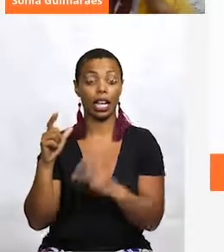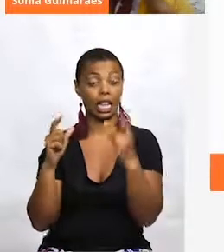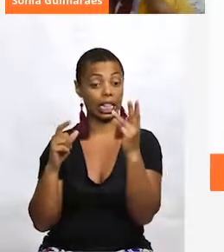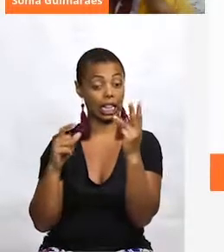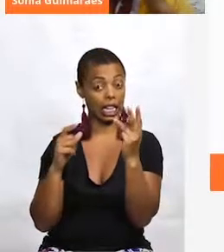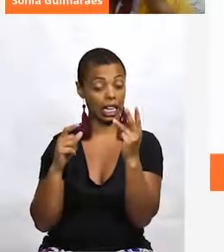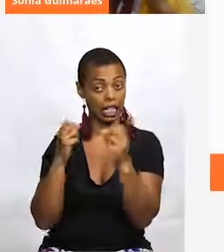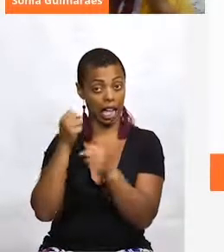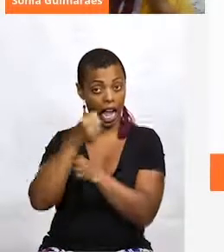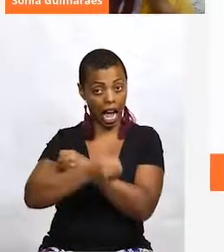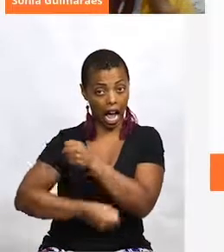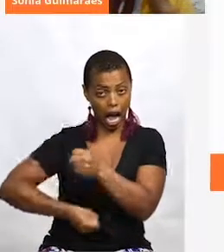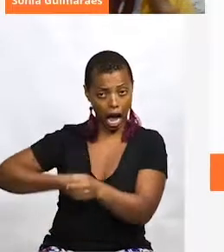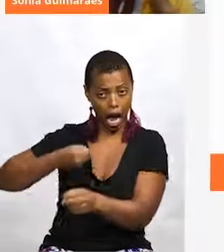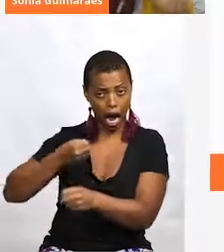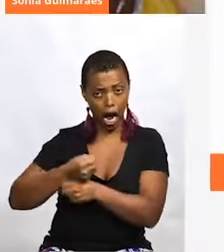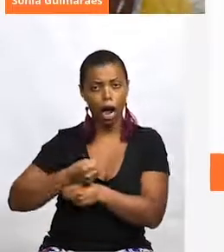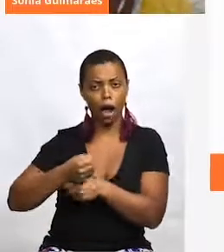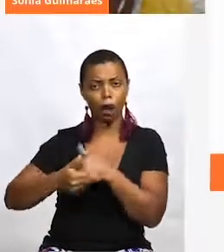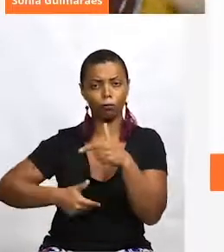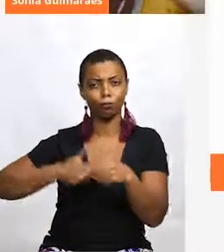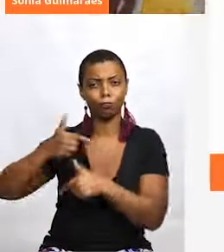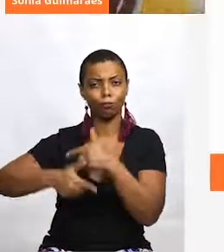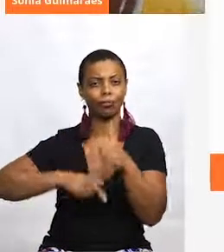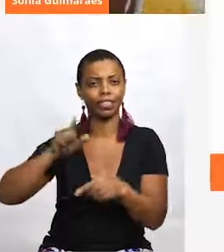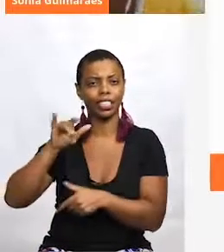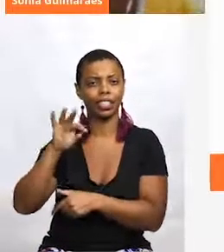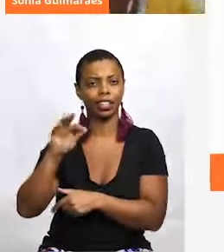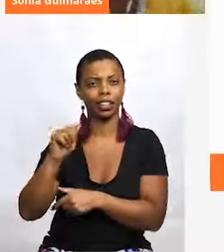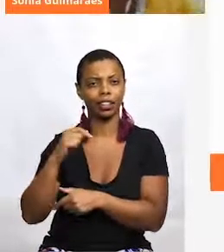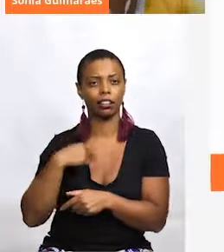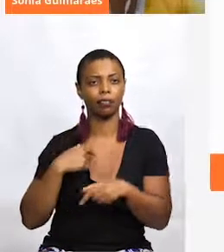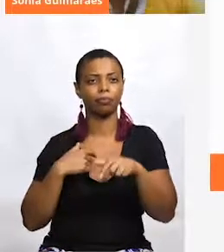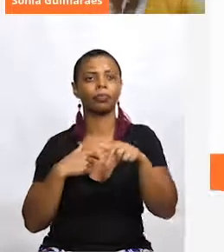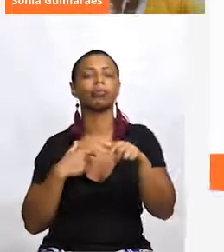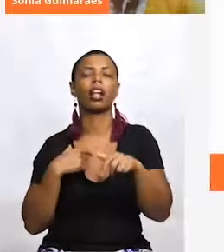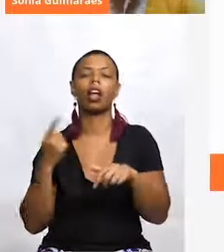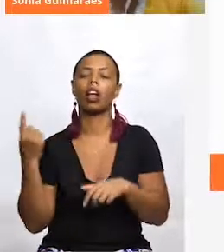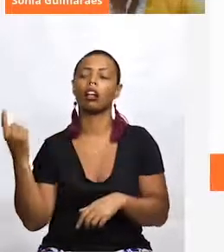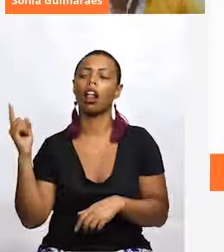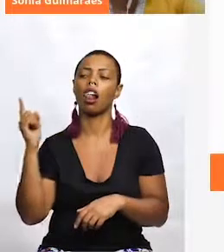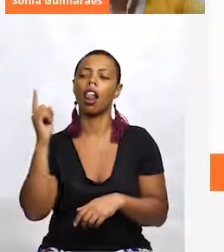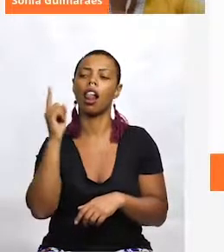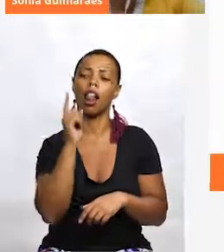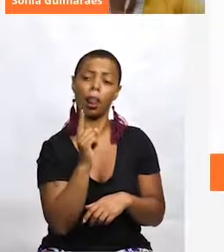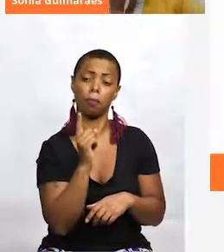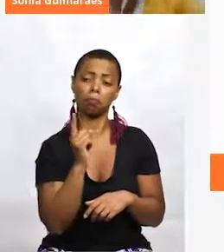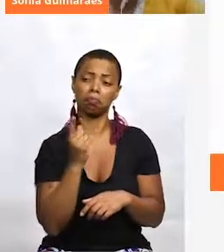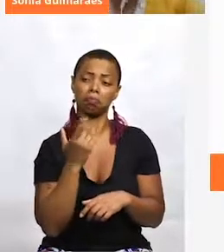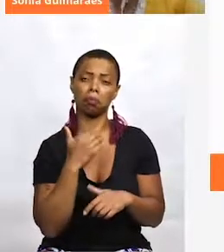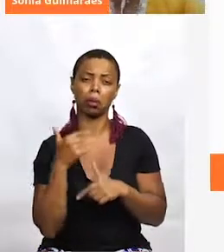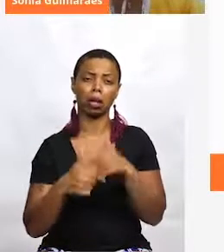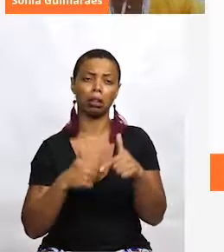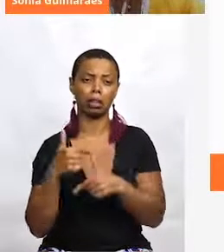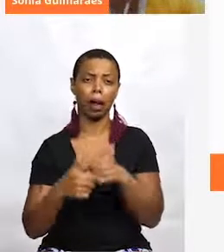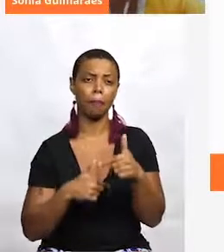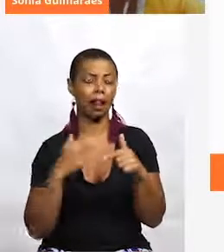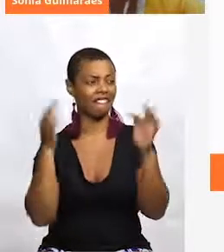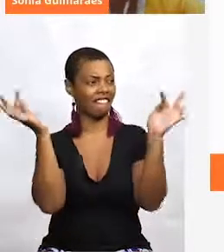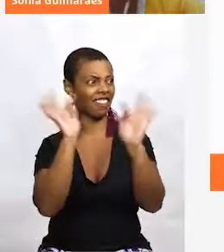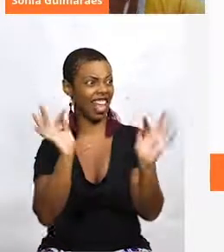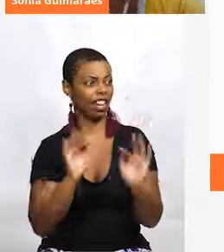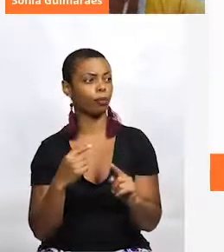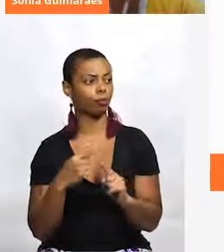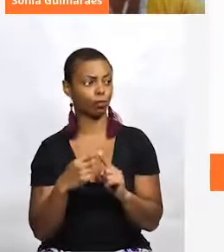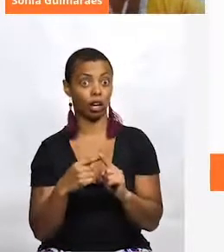terceiro ano que eu estava no ITA, entra na minha sala um dos meus colegas de trabalho, feliz da vida, porque além de tudo ele odiou quando